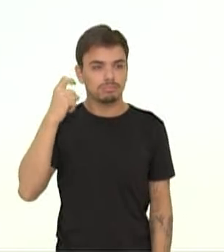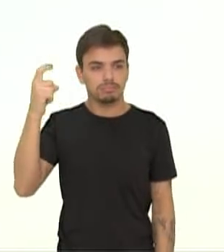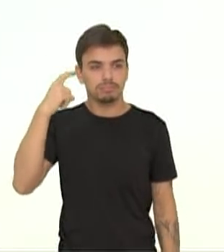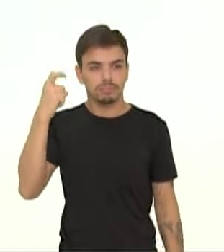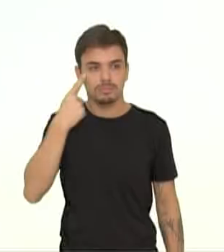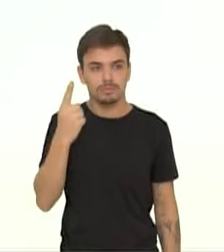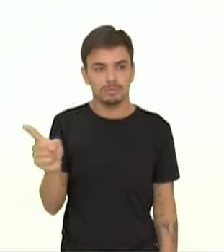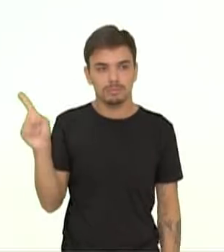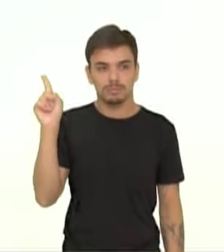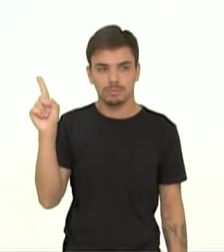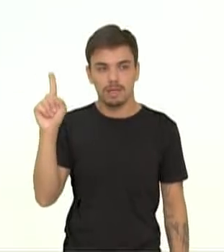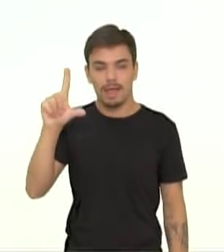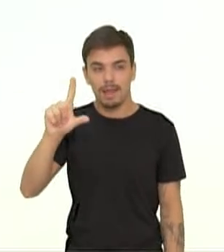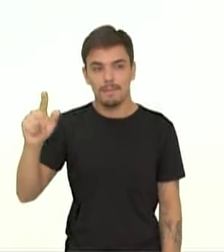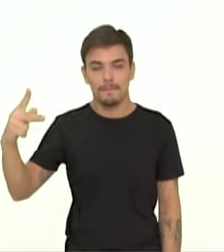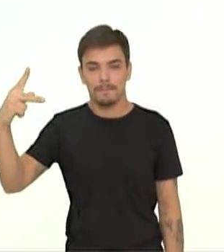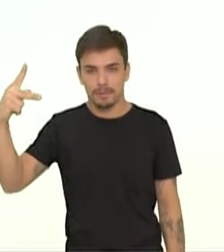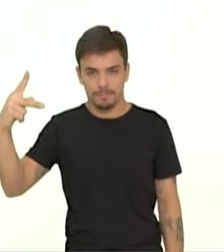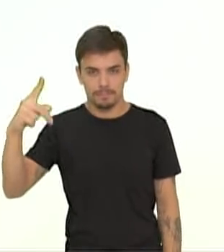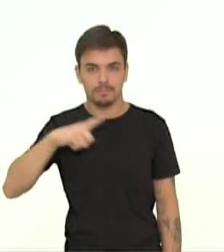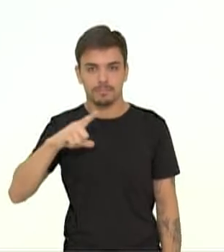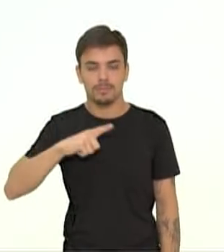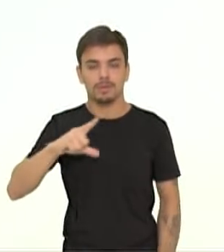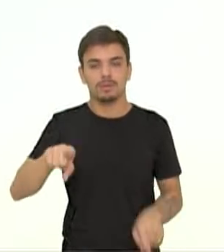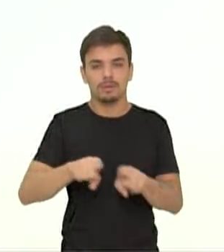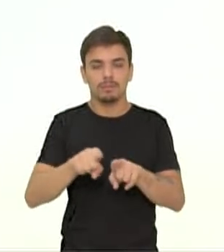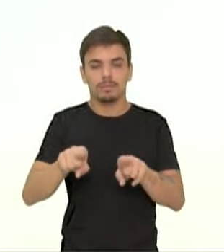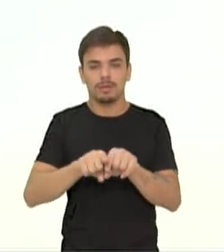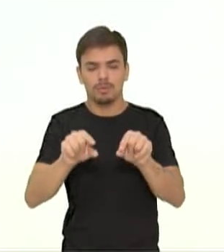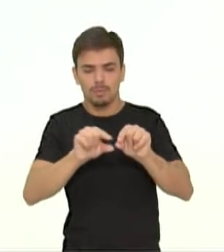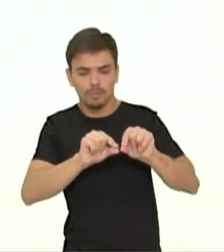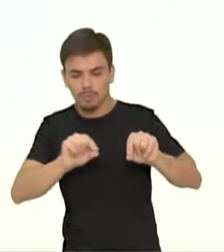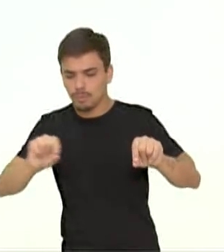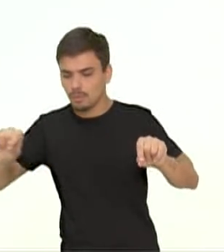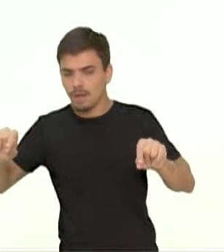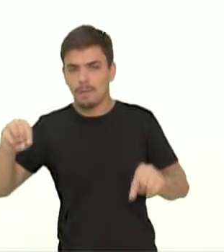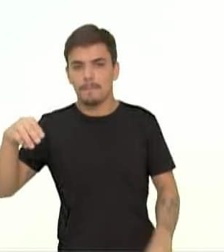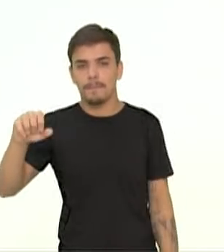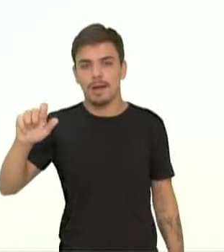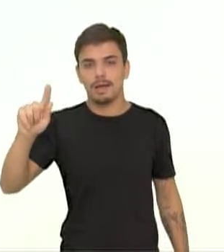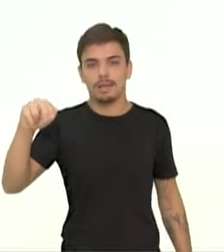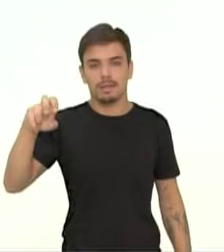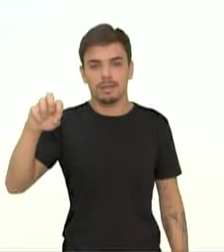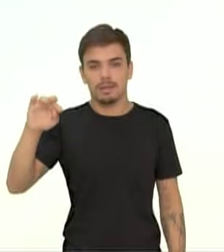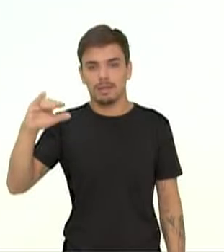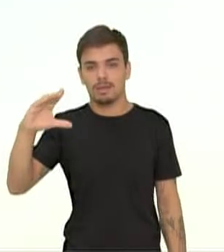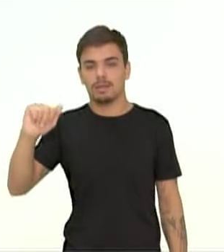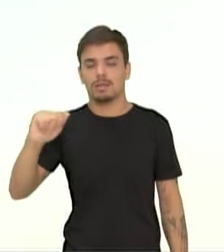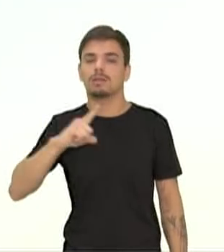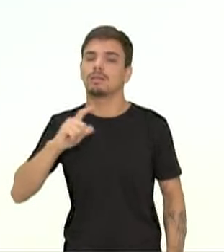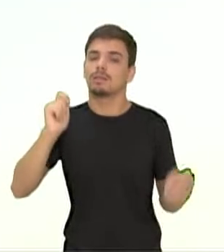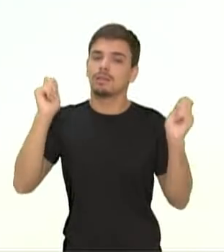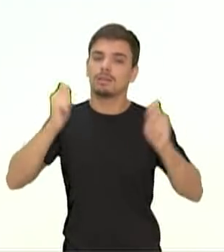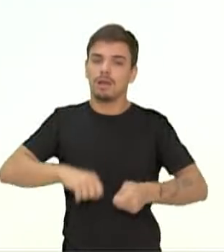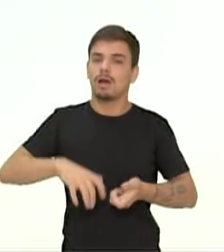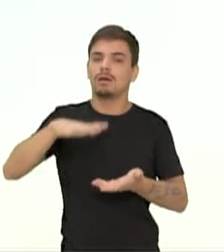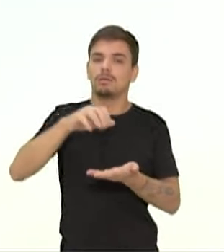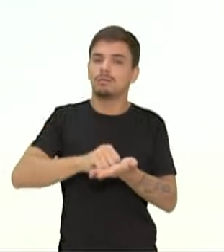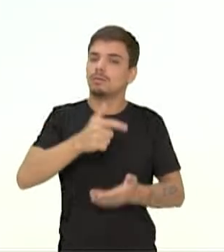LP, long play. As fitas magnéticas que vieram depois do disco permitiram a